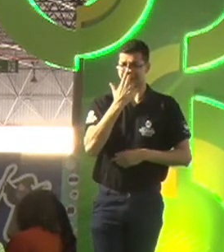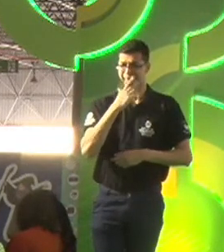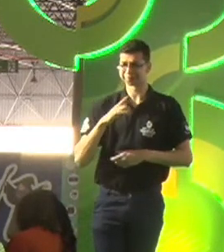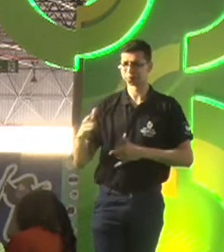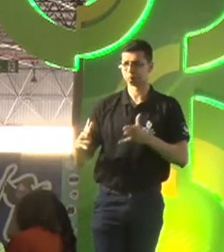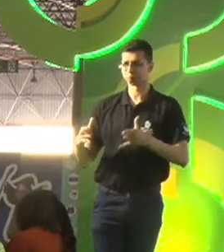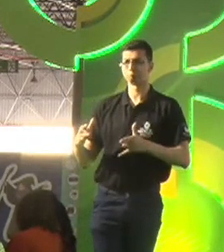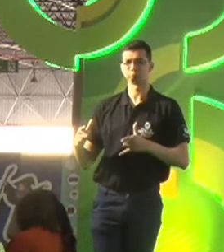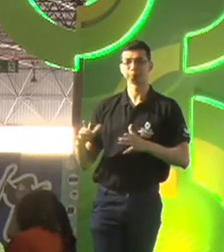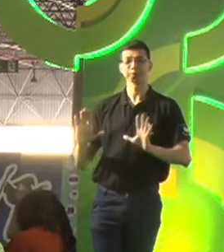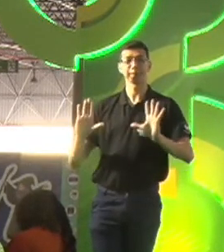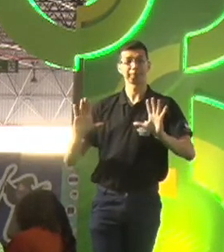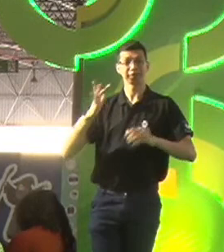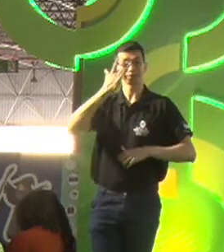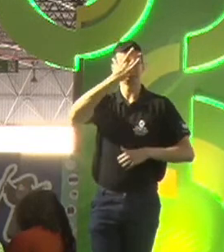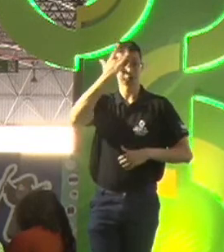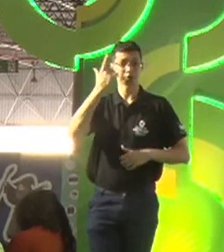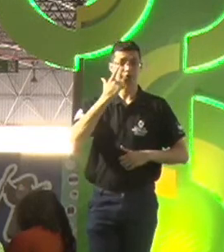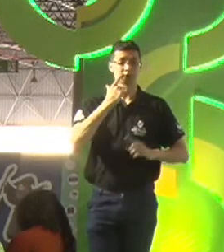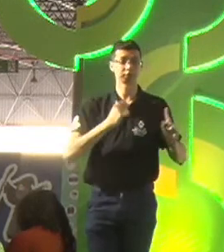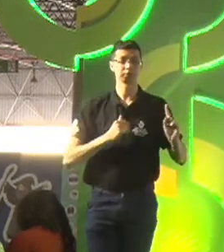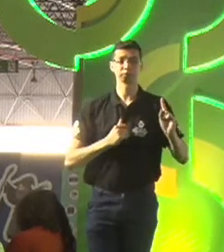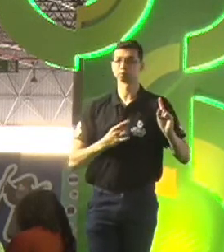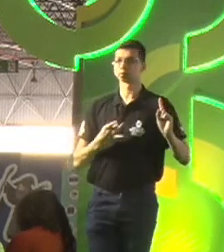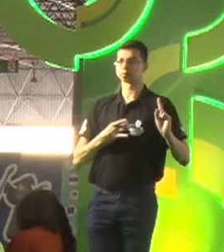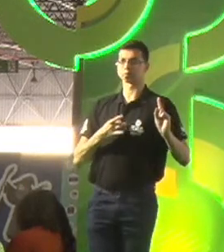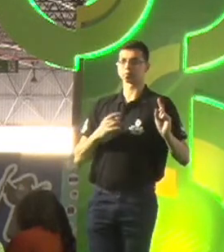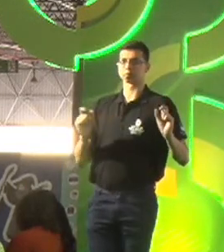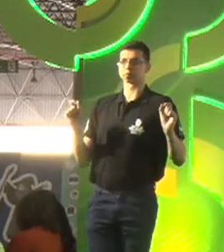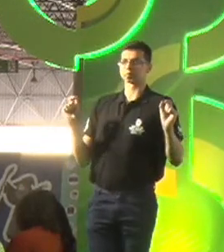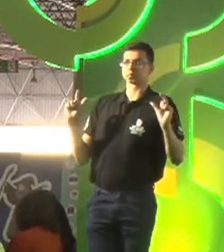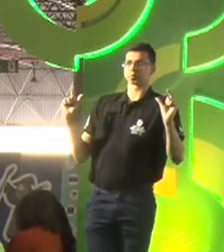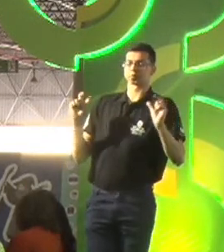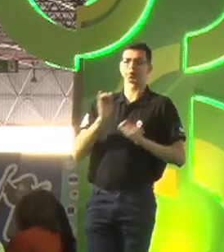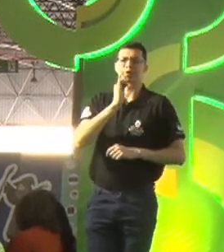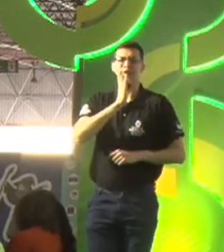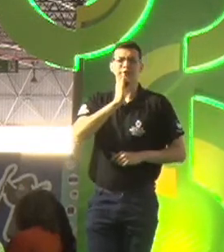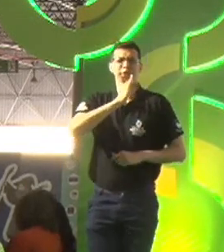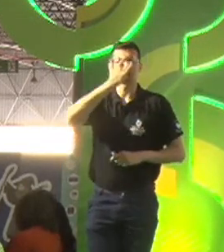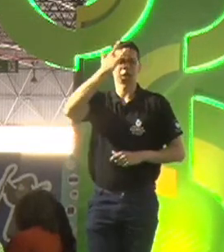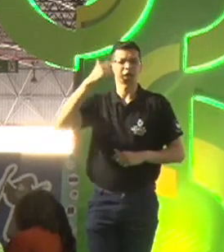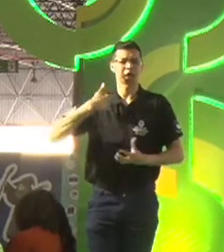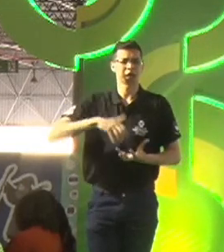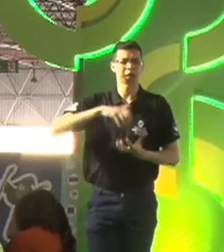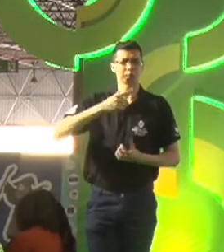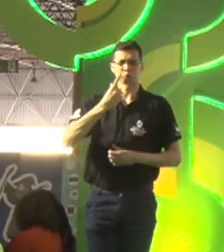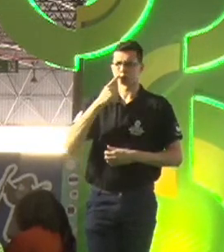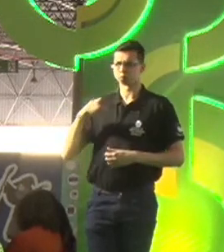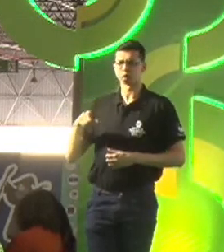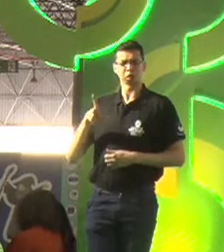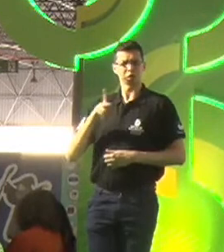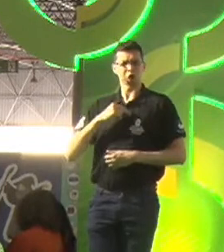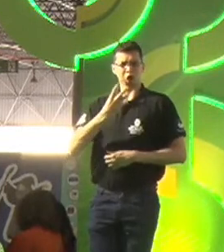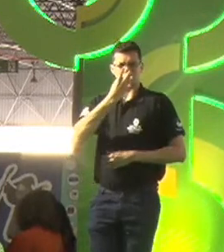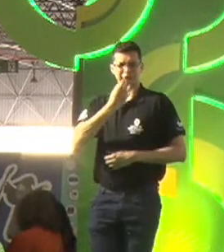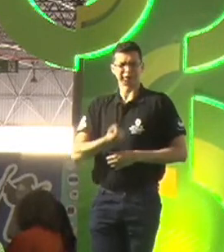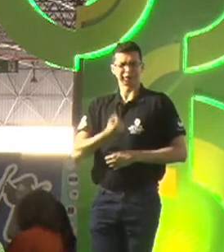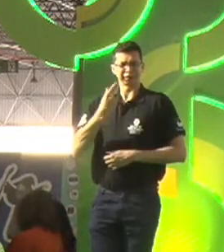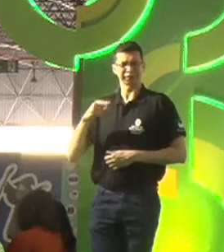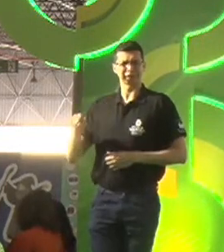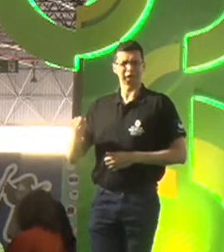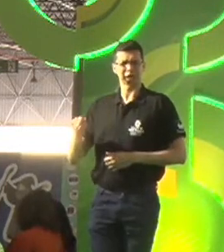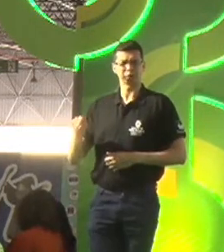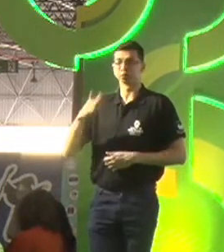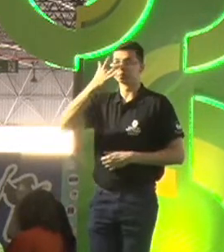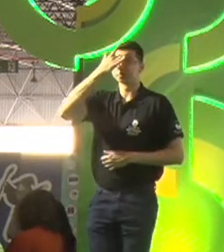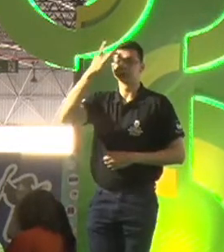tavam passando por lá e viram um robô parecido com o cachorro tinham medo pessoalmente mas idosos sabe ele fala nossa que cachorro estranho esse parece algo que que